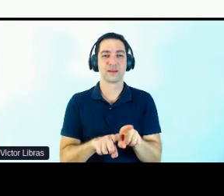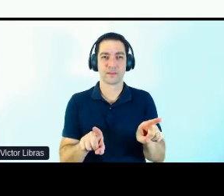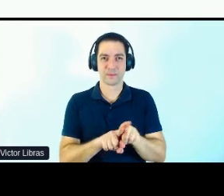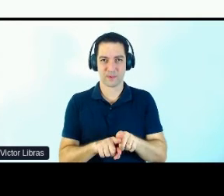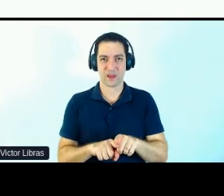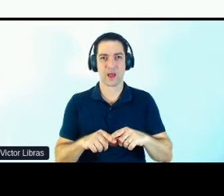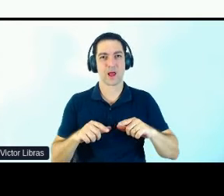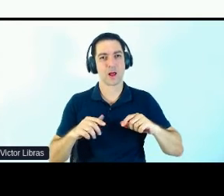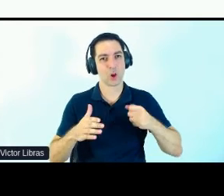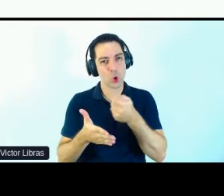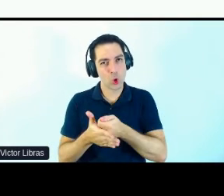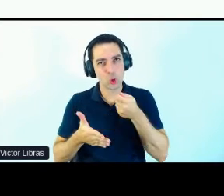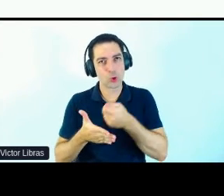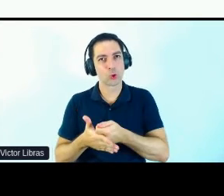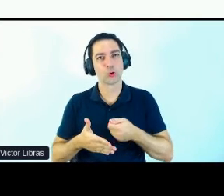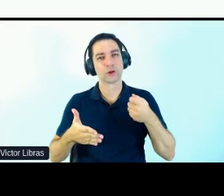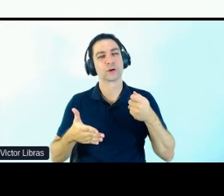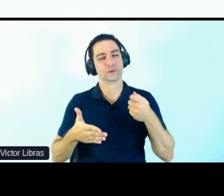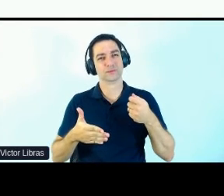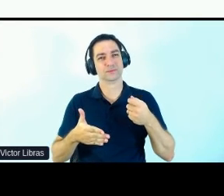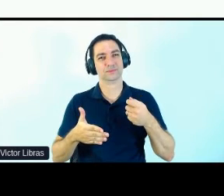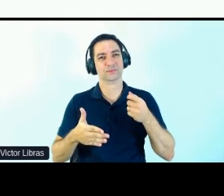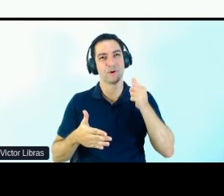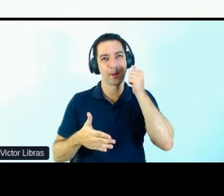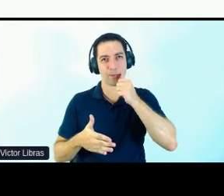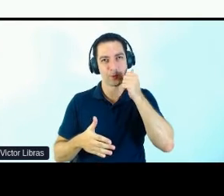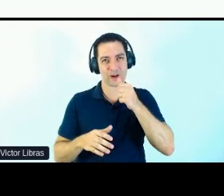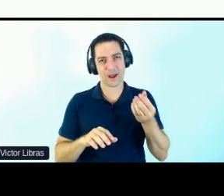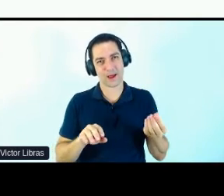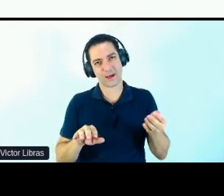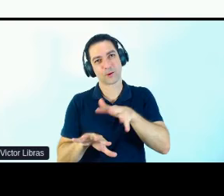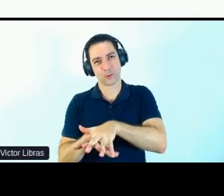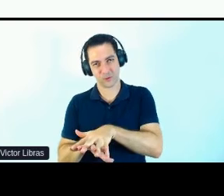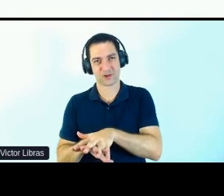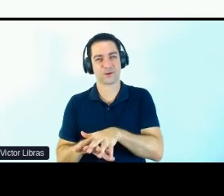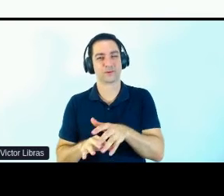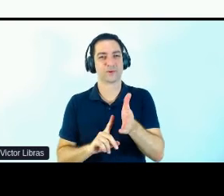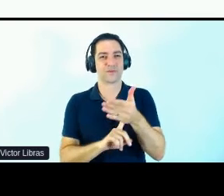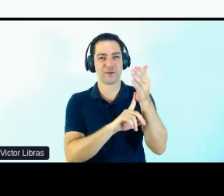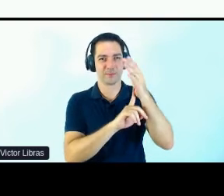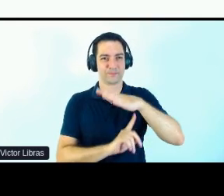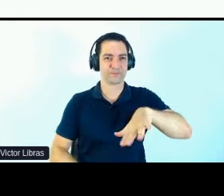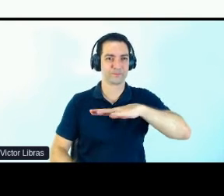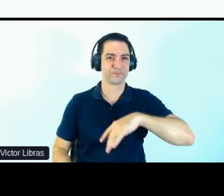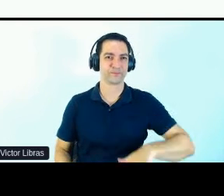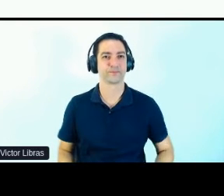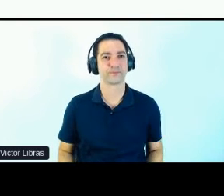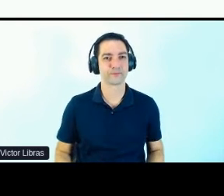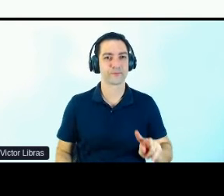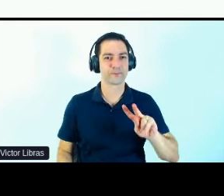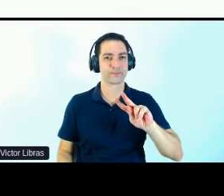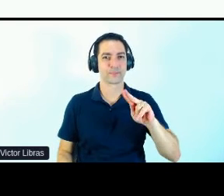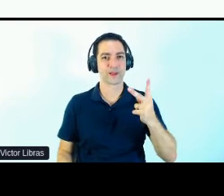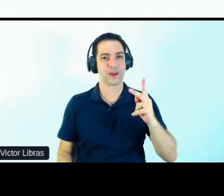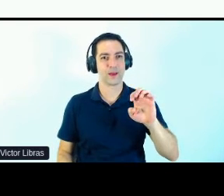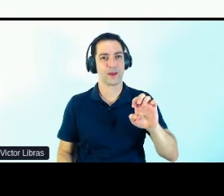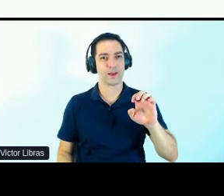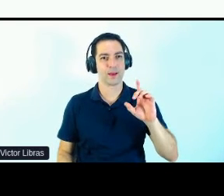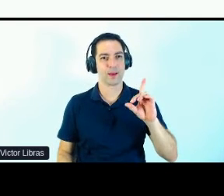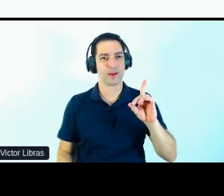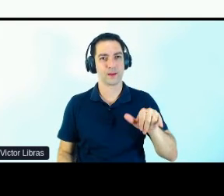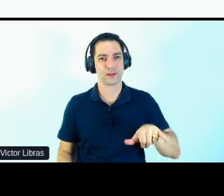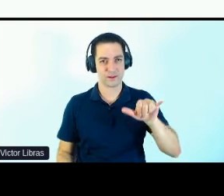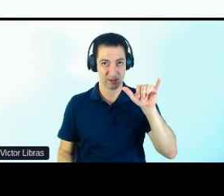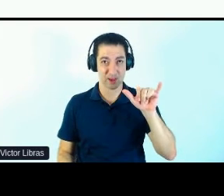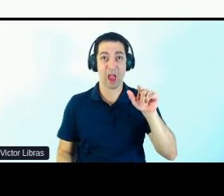A outra mulher que a gente quer trazer em destaque é a Edith Lamarr. Ela era uma atriz e durante a Segunda Guerra Mundial ela